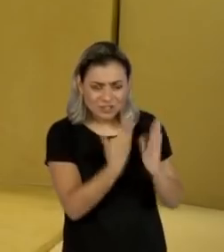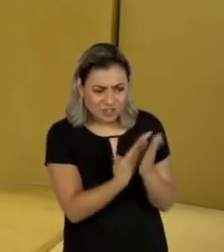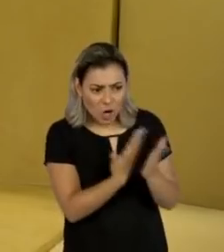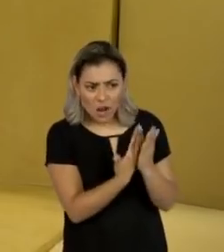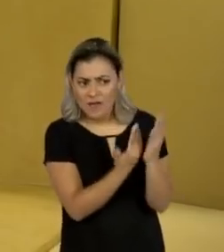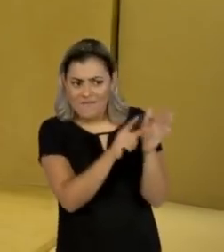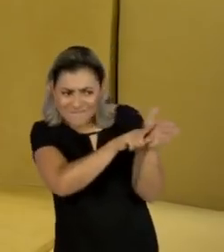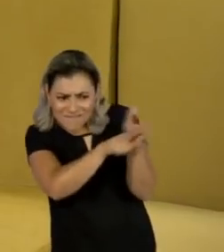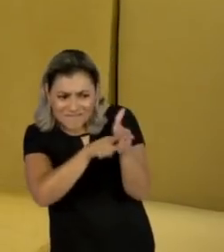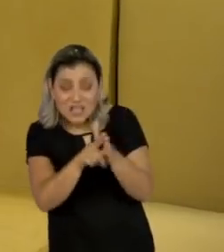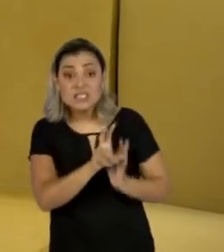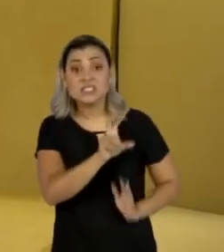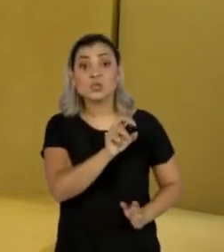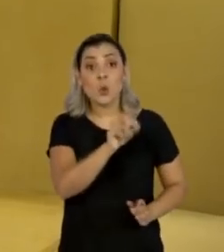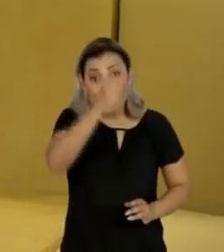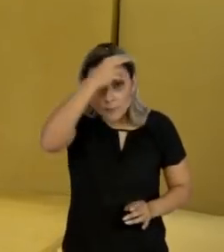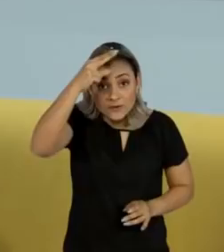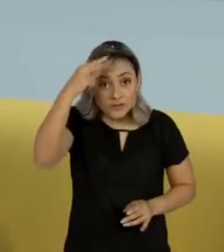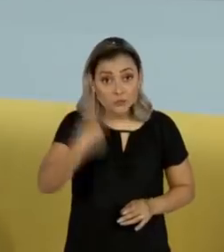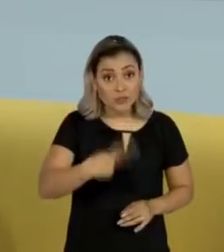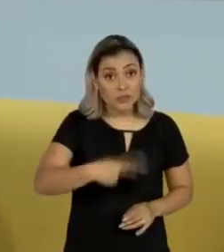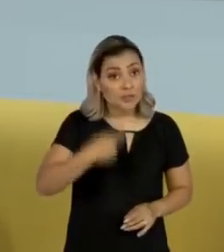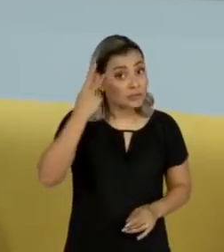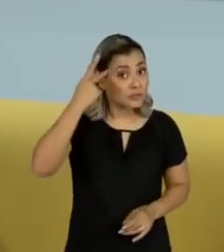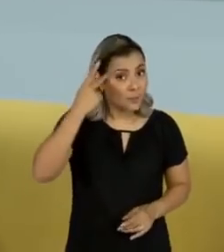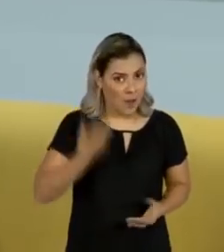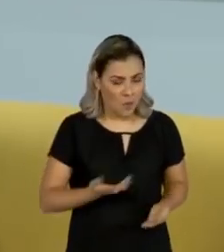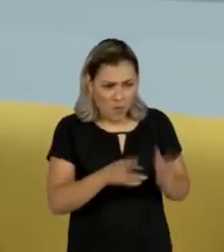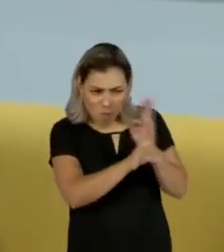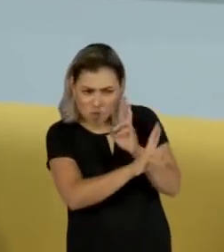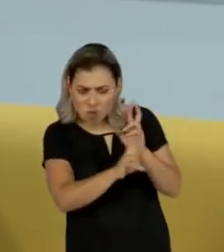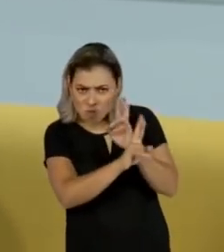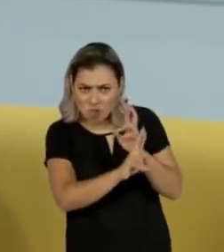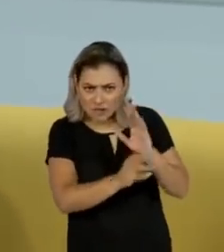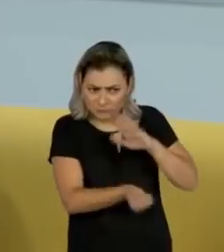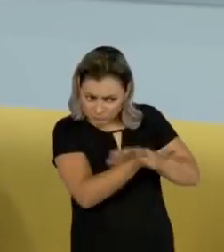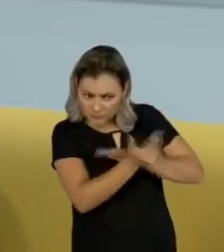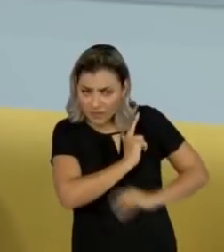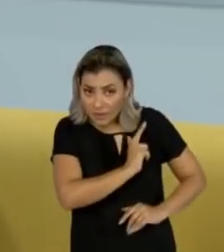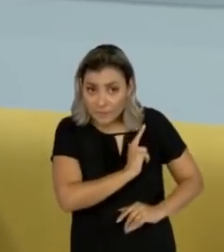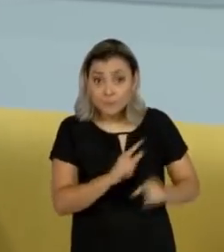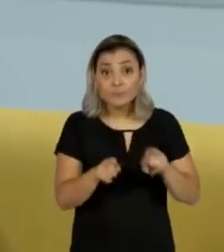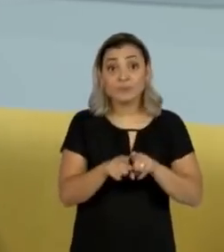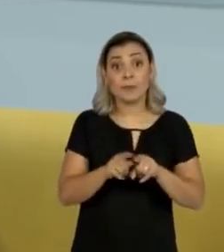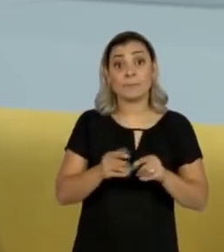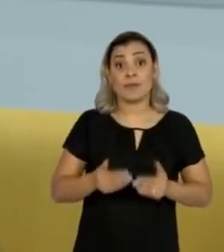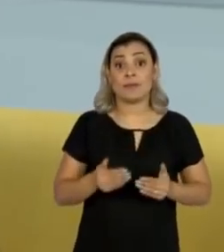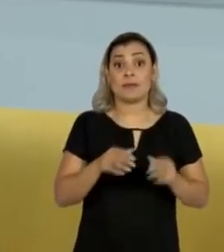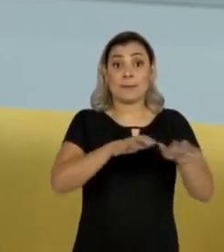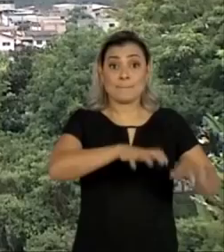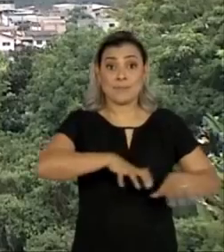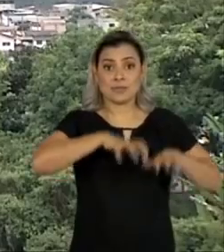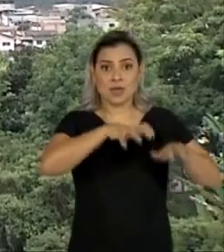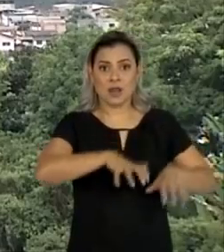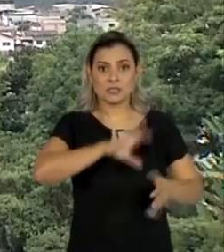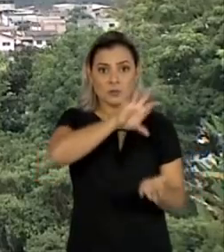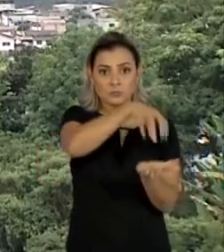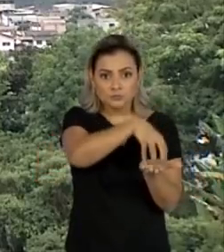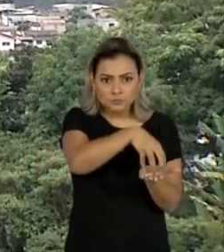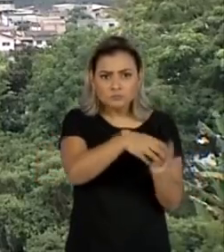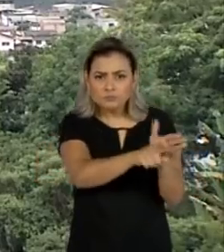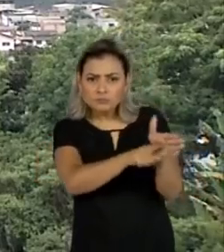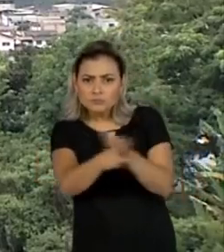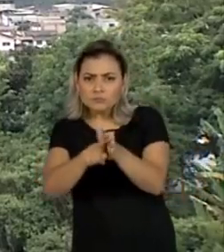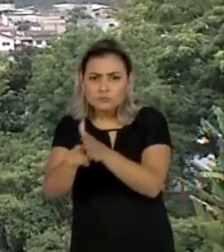50 municípios do estado de São Paulo. A Agência Nacional de Mineração faz vistoria em barragem da Companhia